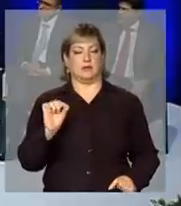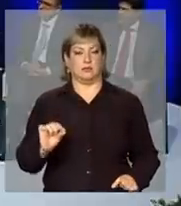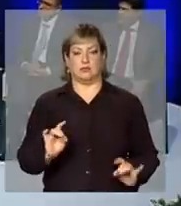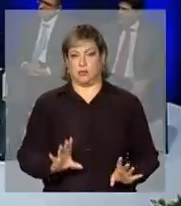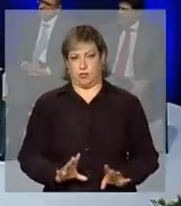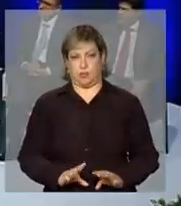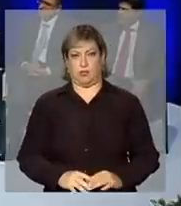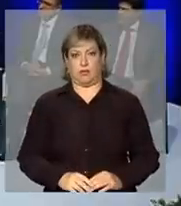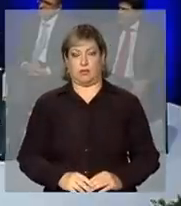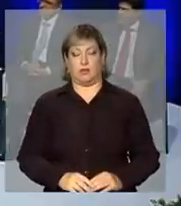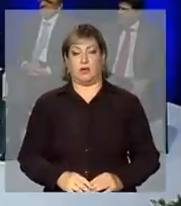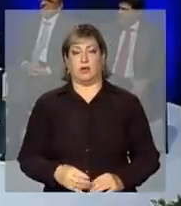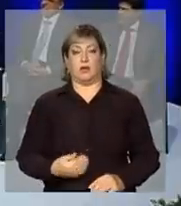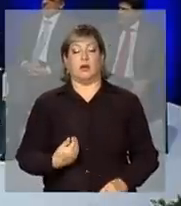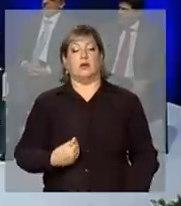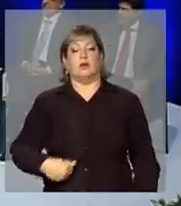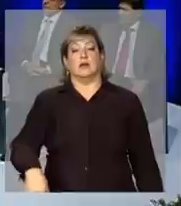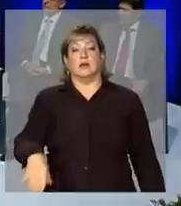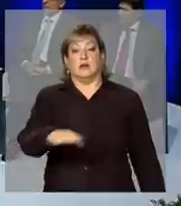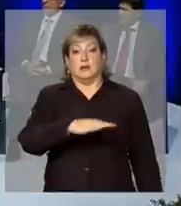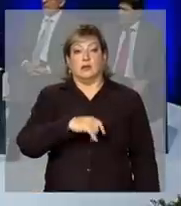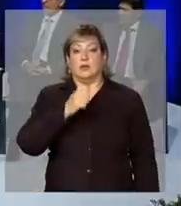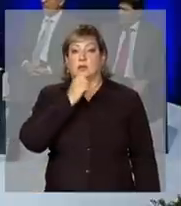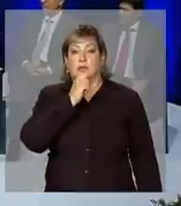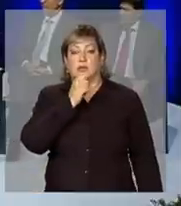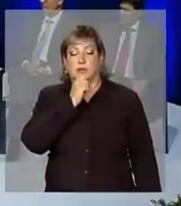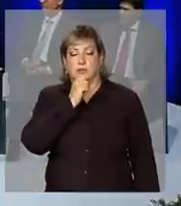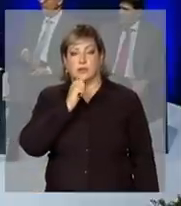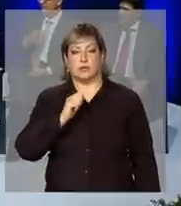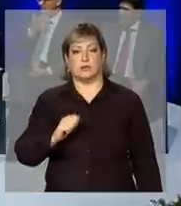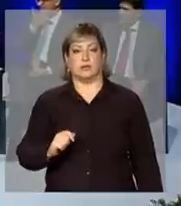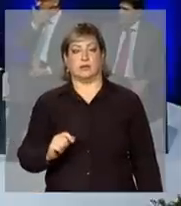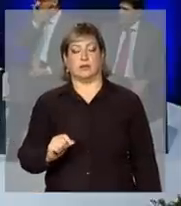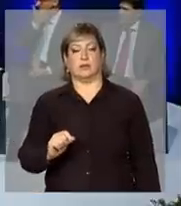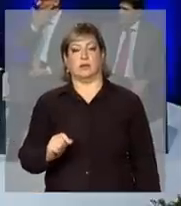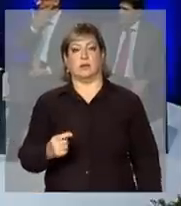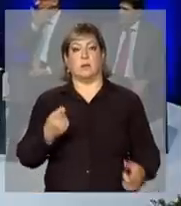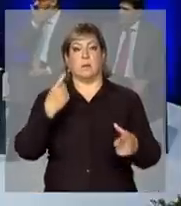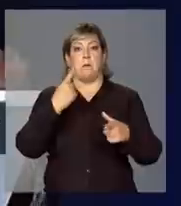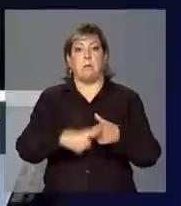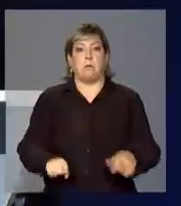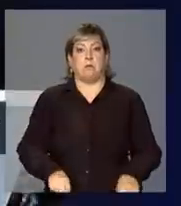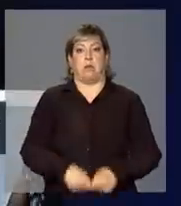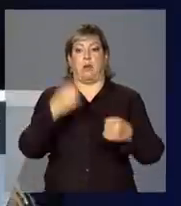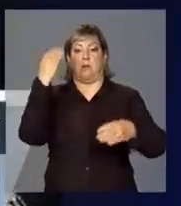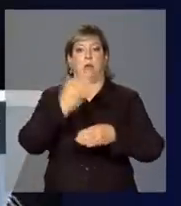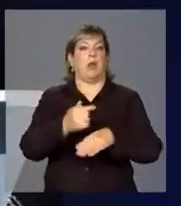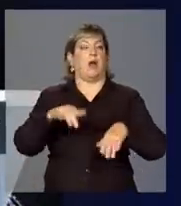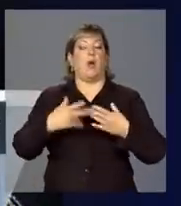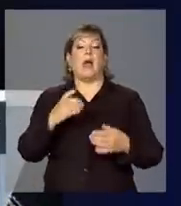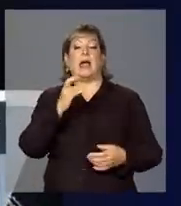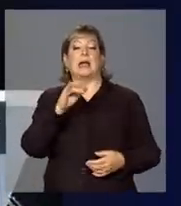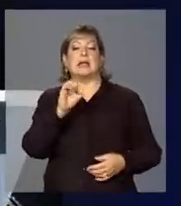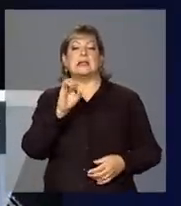Nós não quebramos quando a crise estoura lá fora. Nós não fazemos